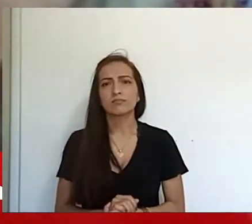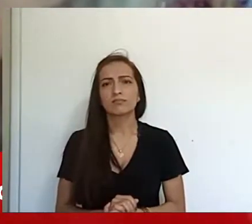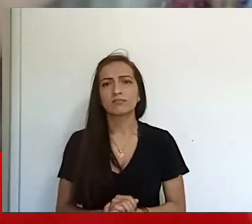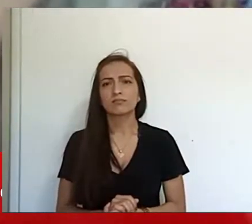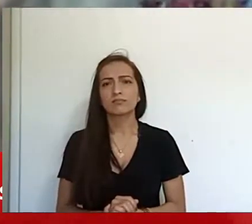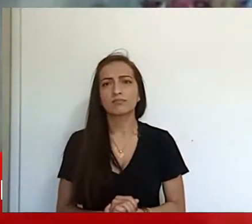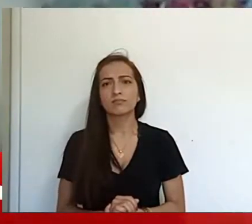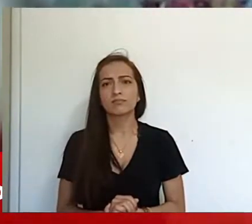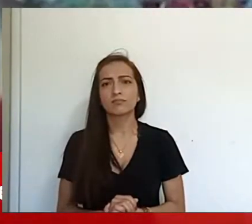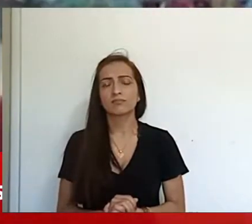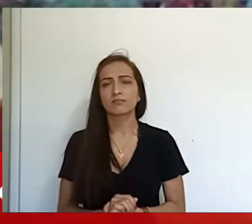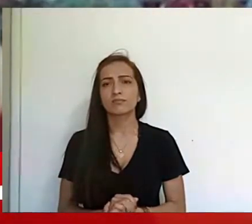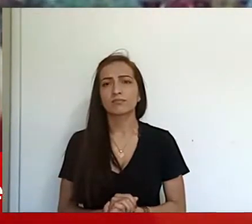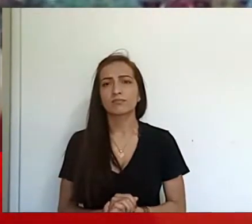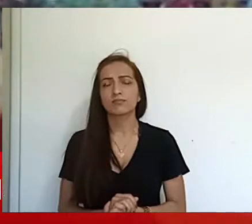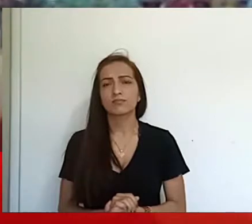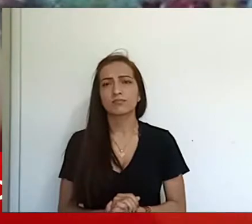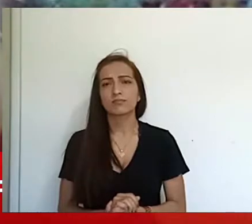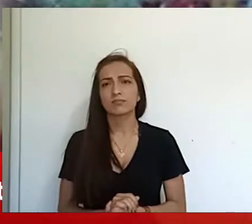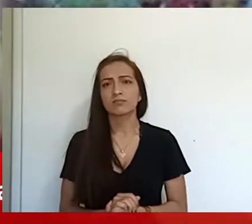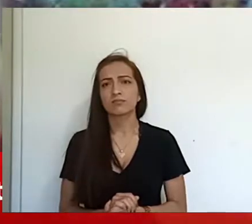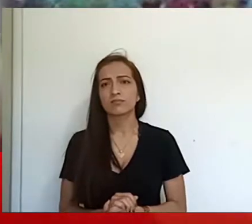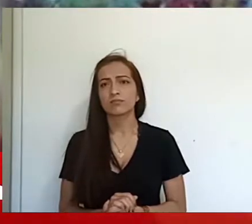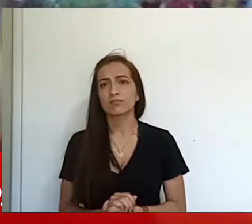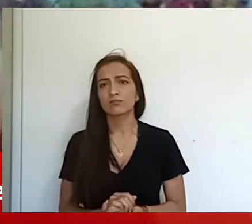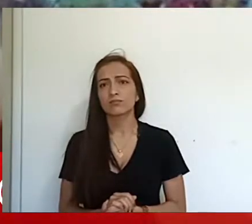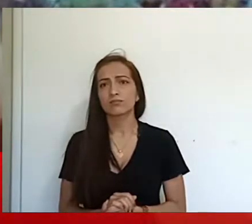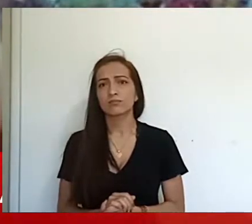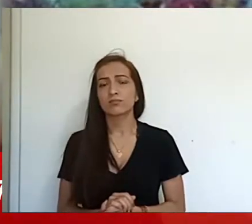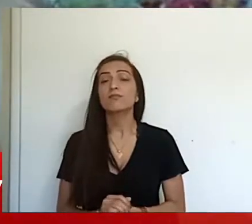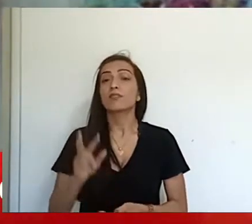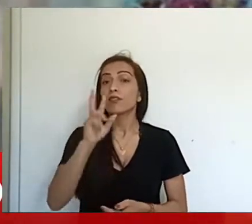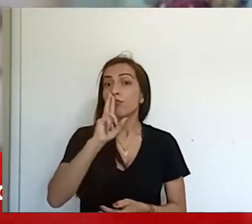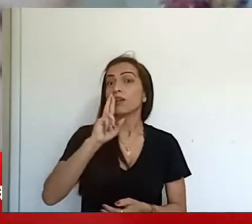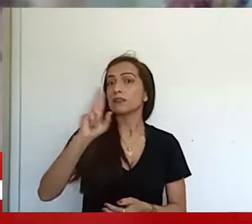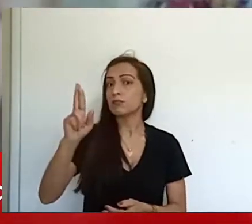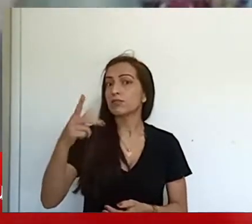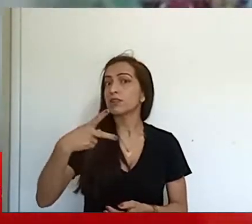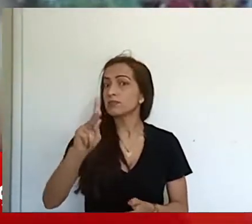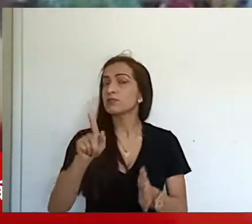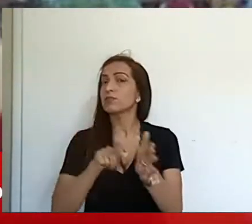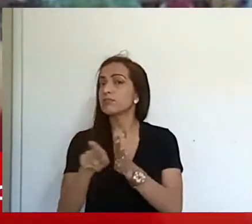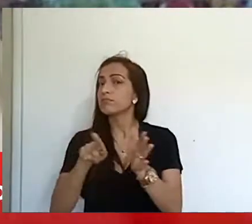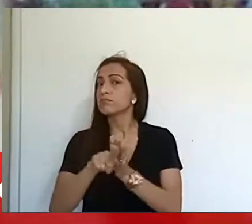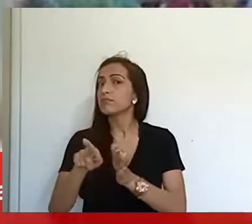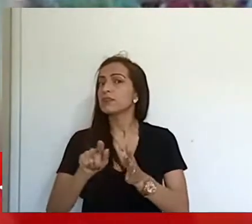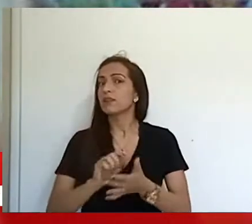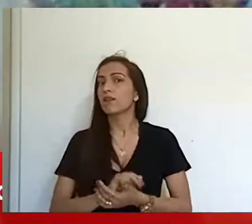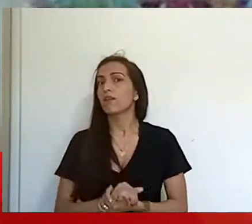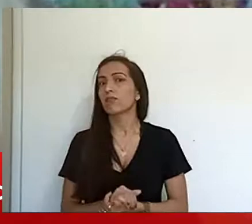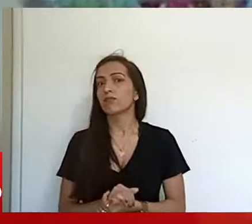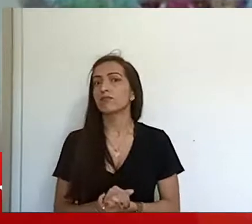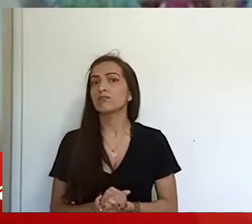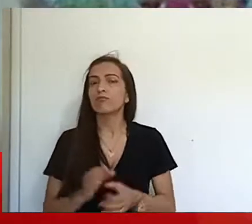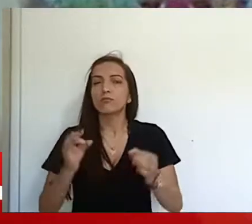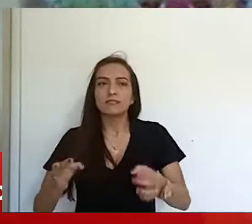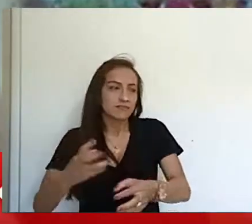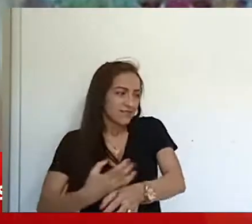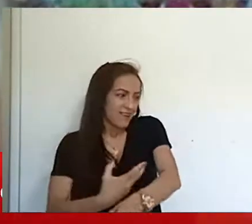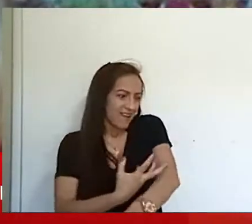Então, é bom responder essa pergunta. Dá até uma certa emoção, porque